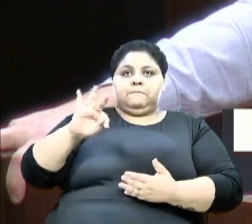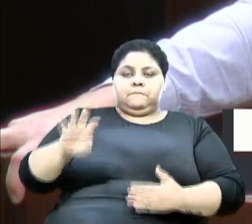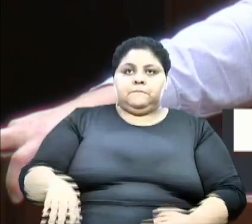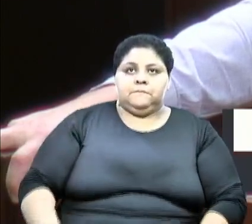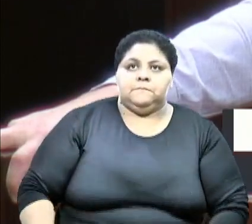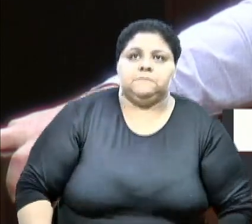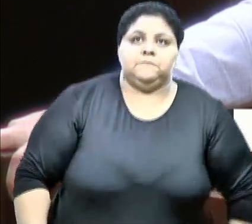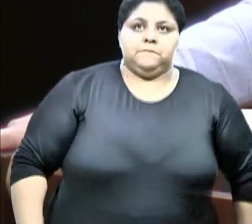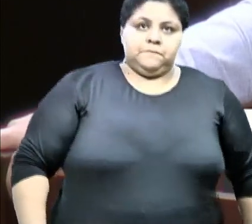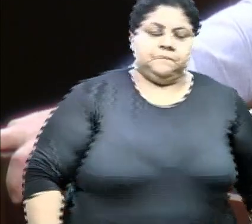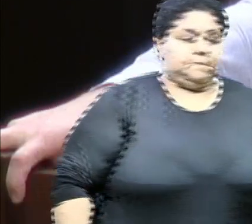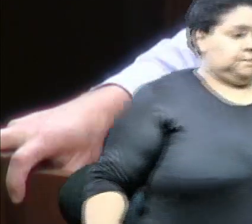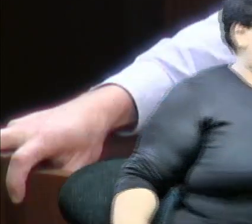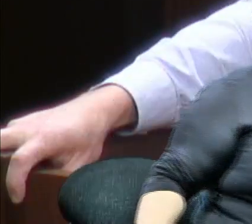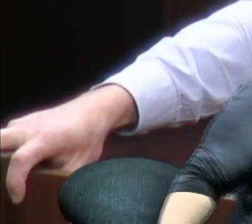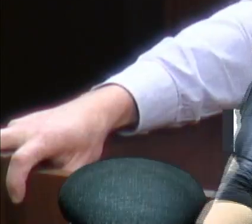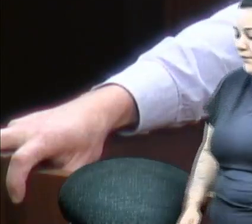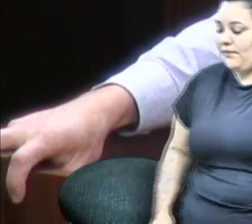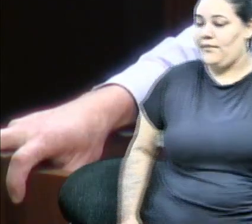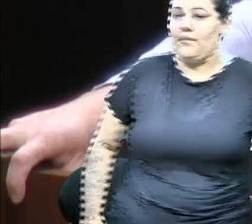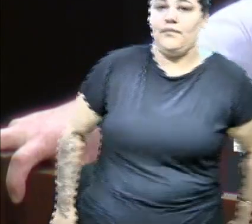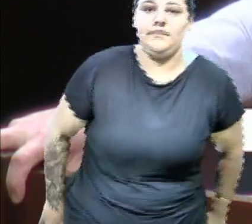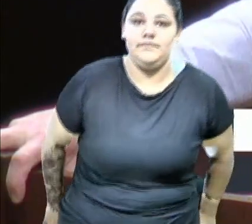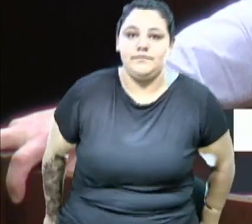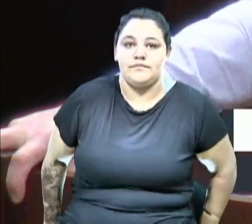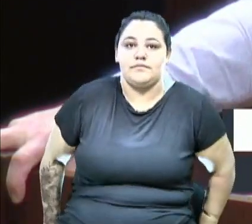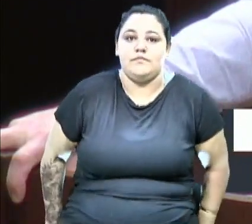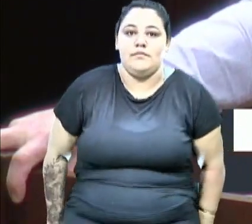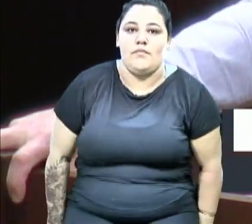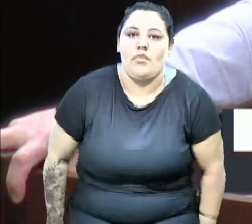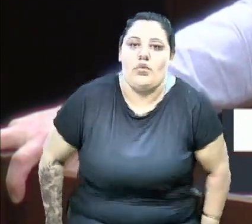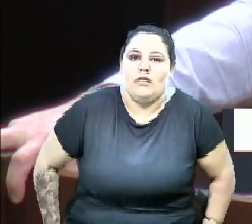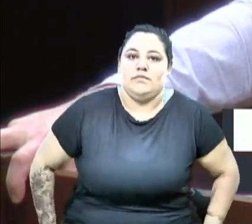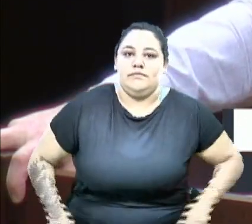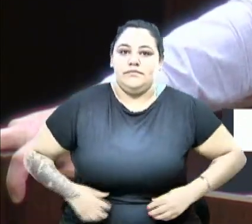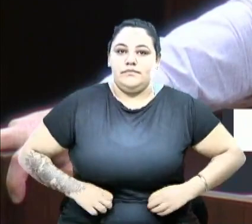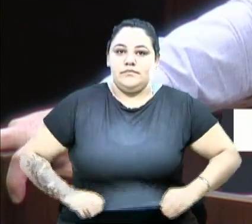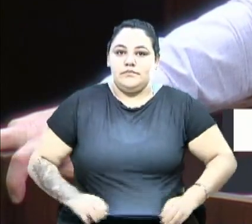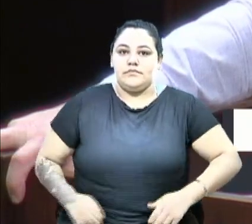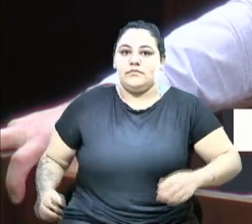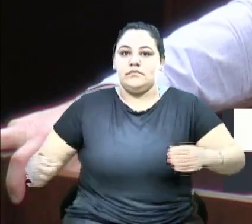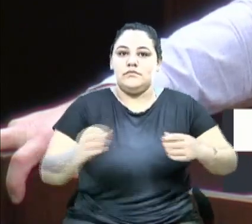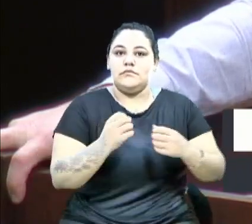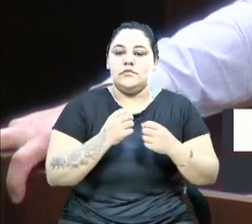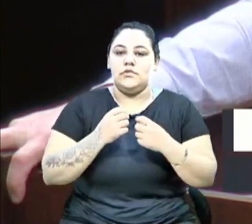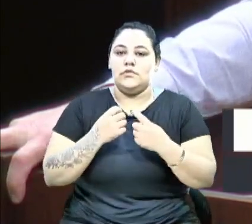algumas famílias que estão à espera por questão de incêndio, por questão de